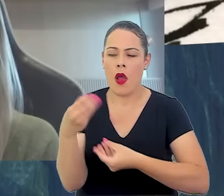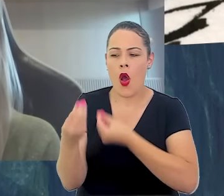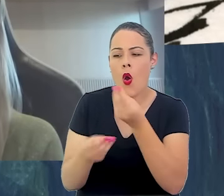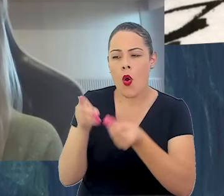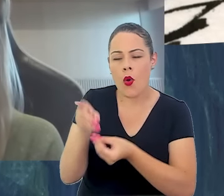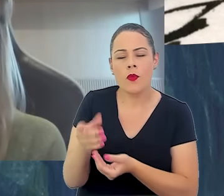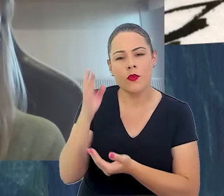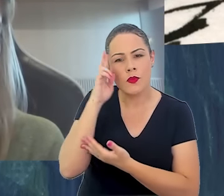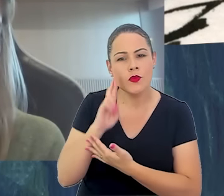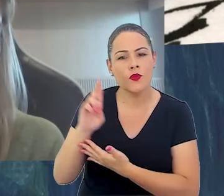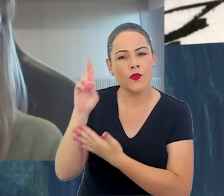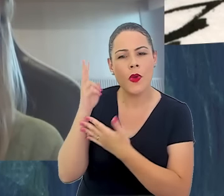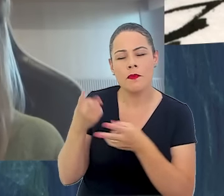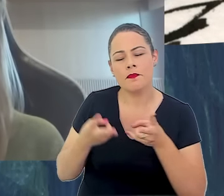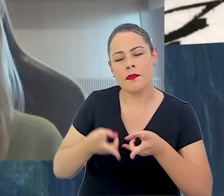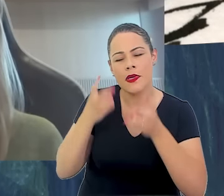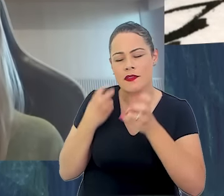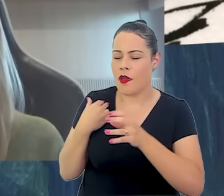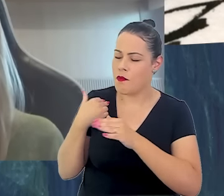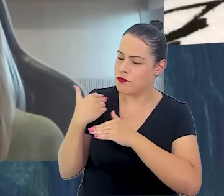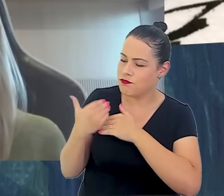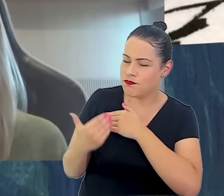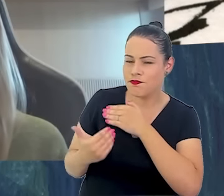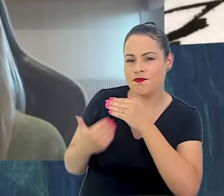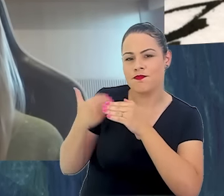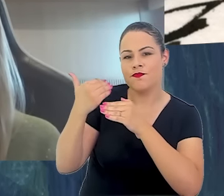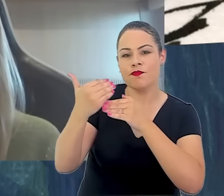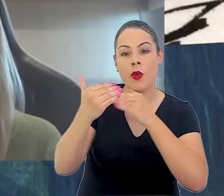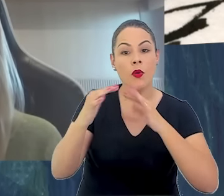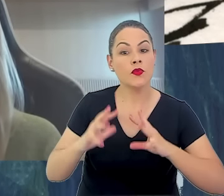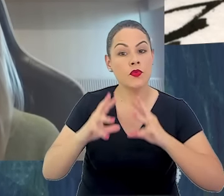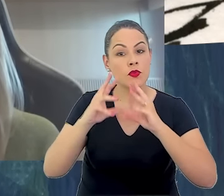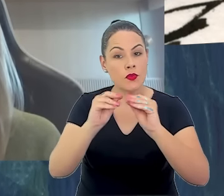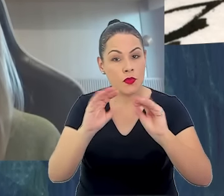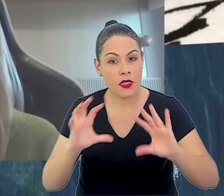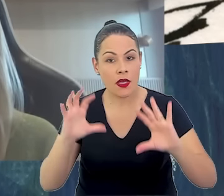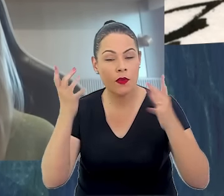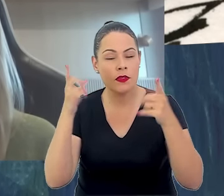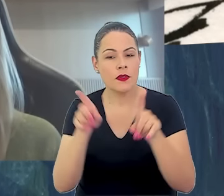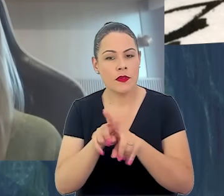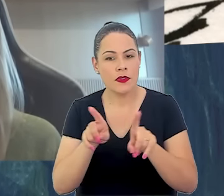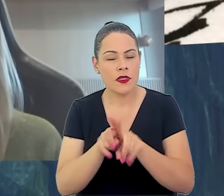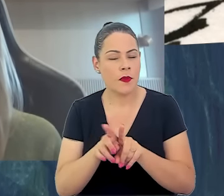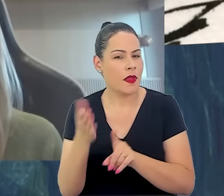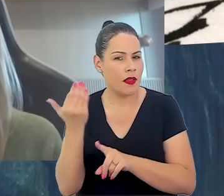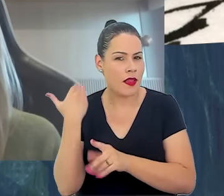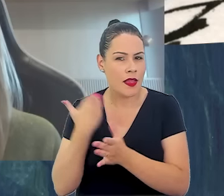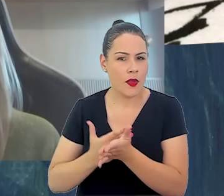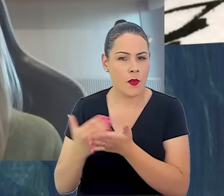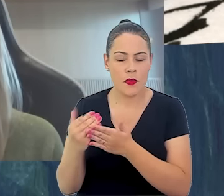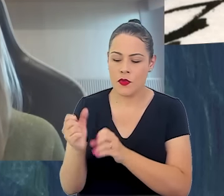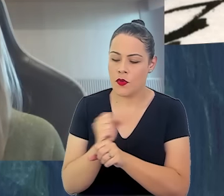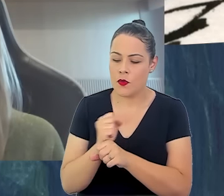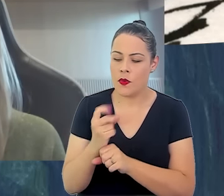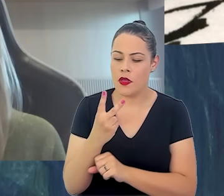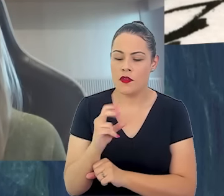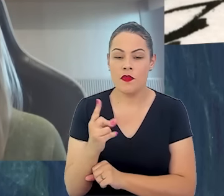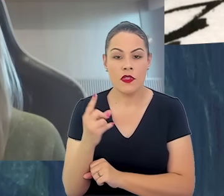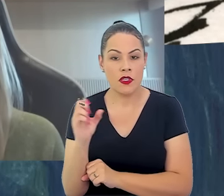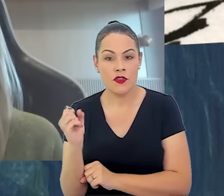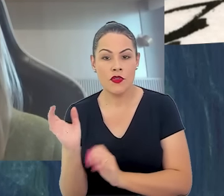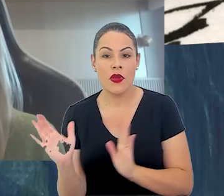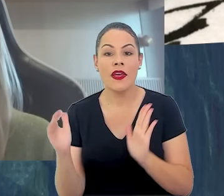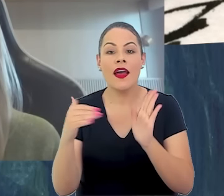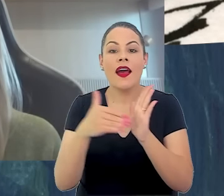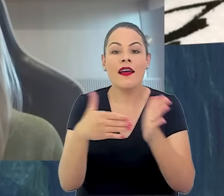senhor vê a evolução do que aconteceu desde de 2018